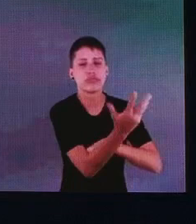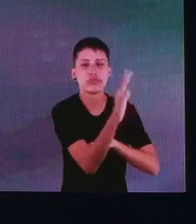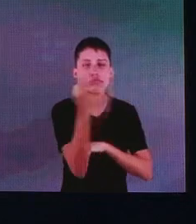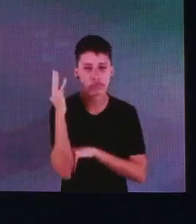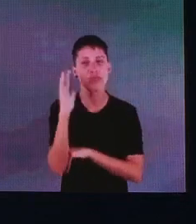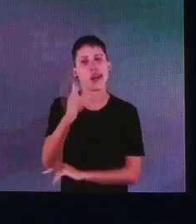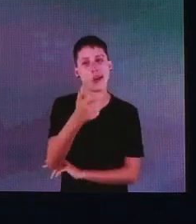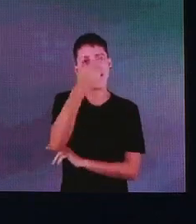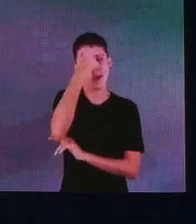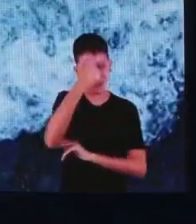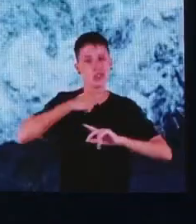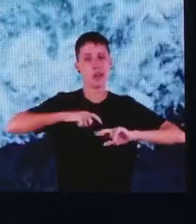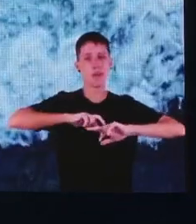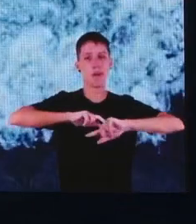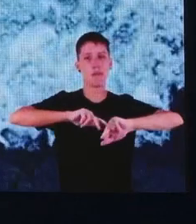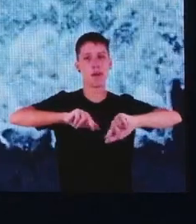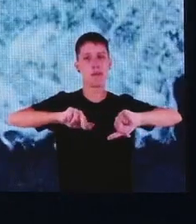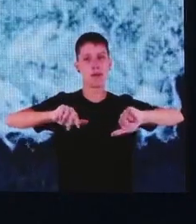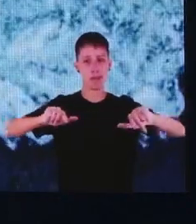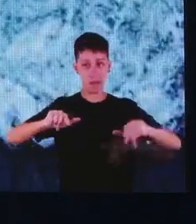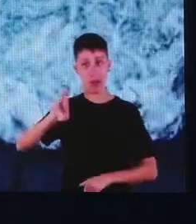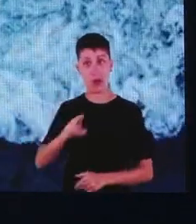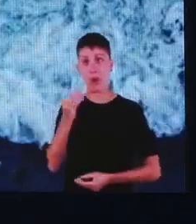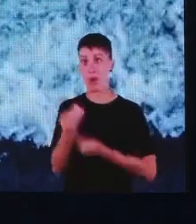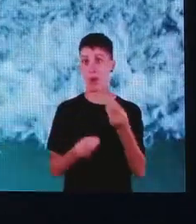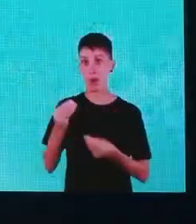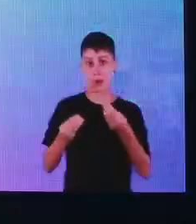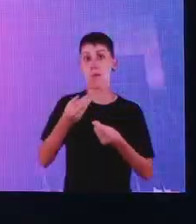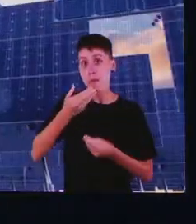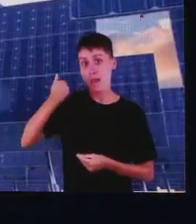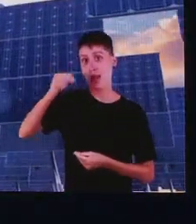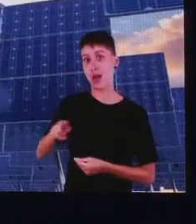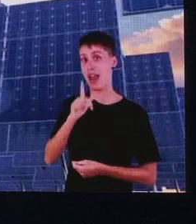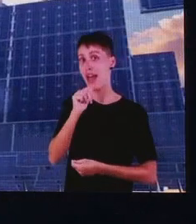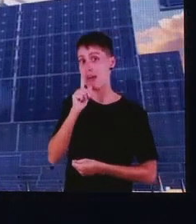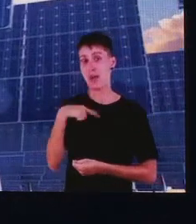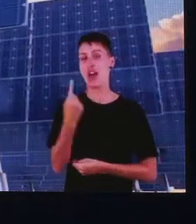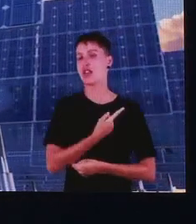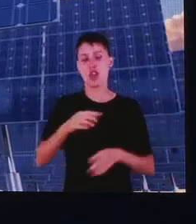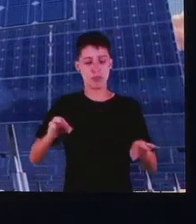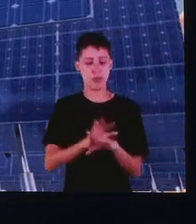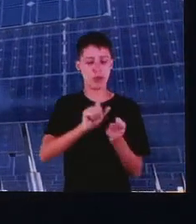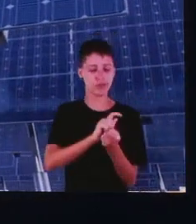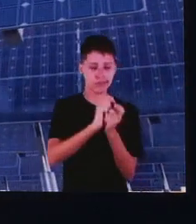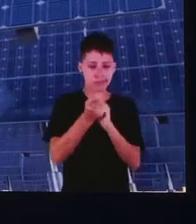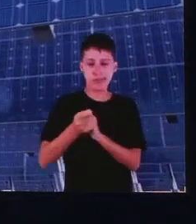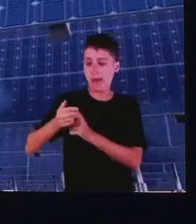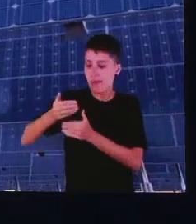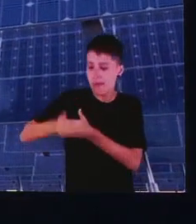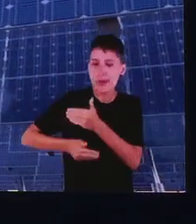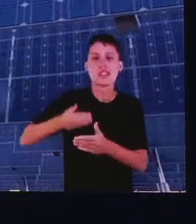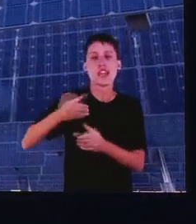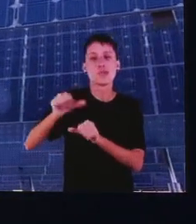biodiversidade e cientes das várias possibilidades de uso da água. Estamos totalmente adaptados ao processo